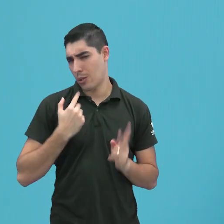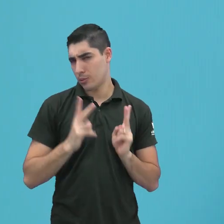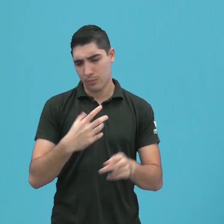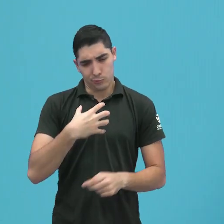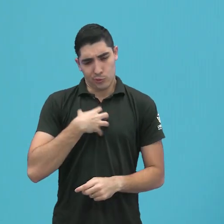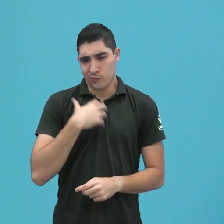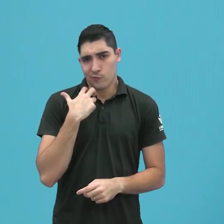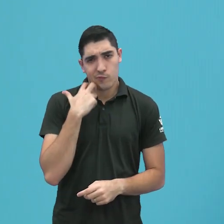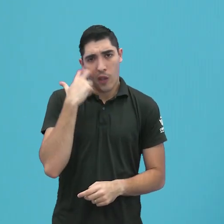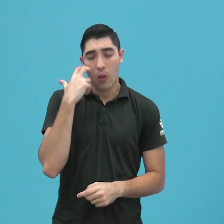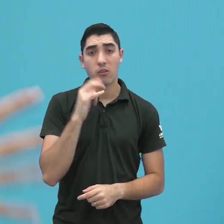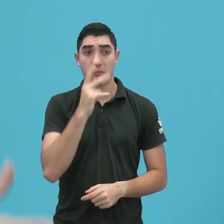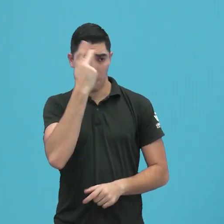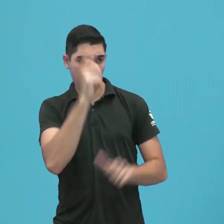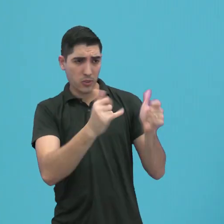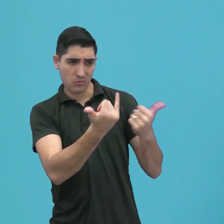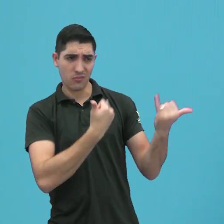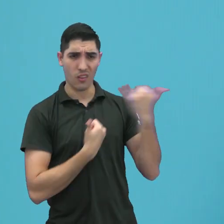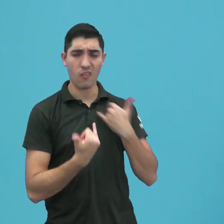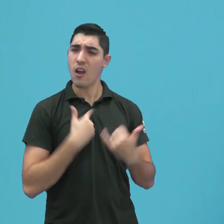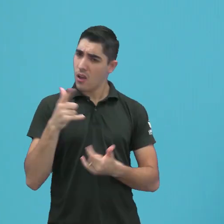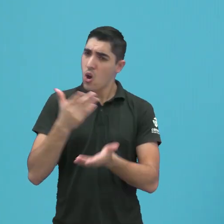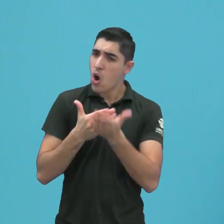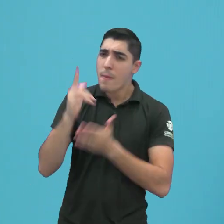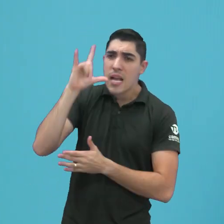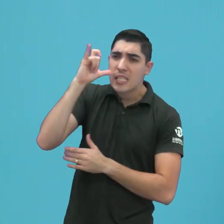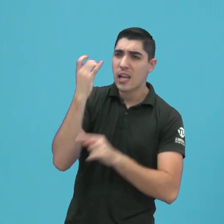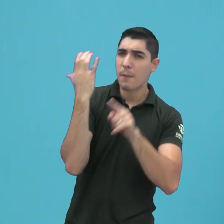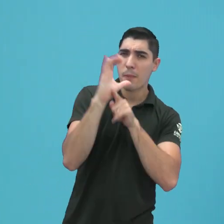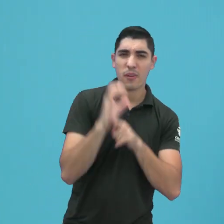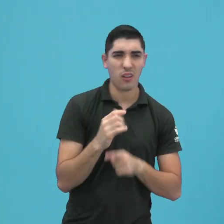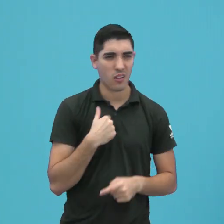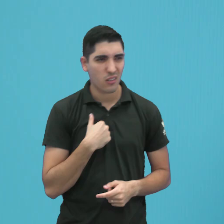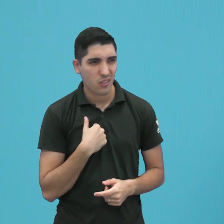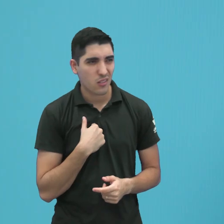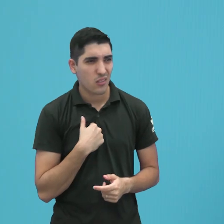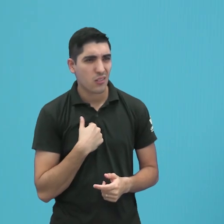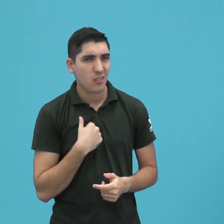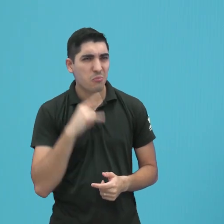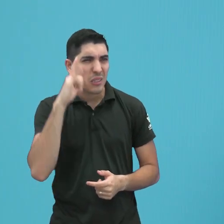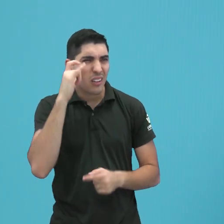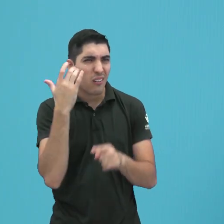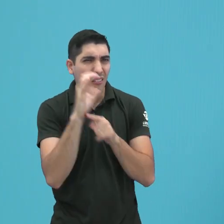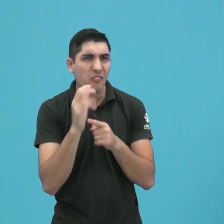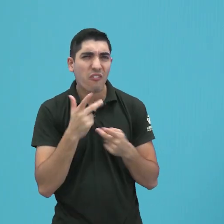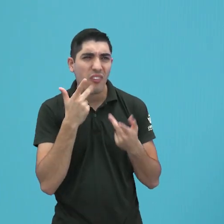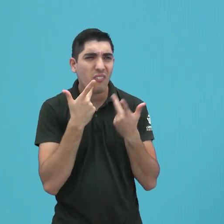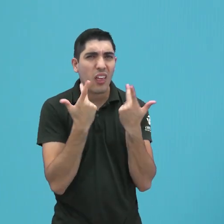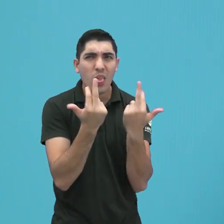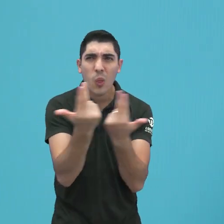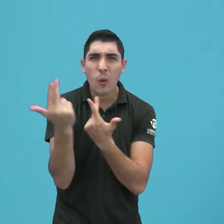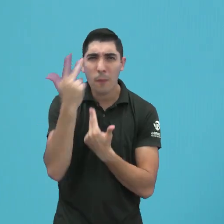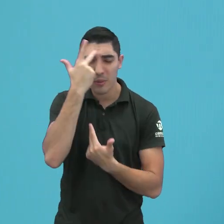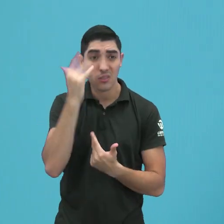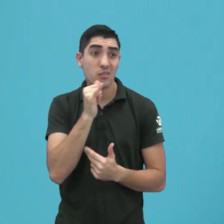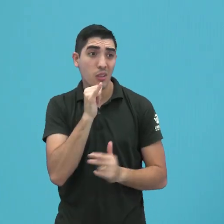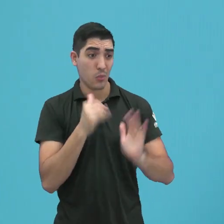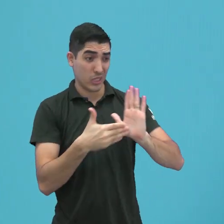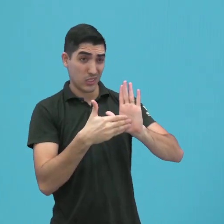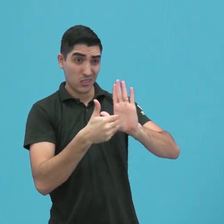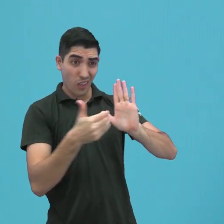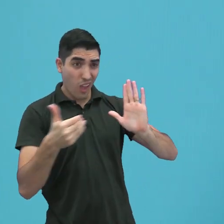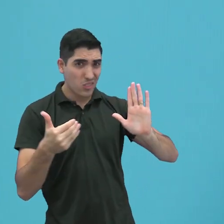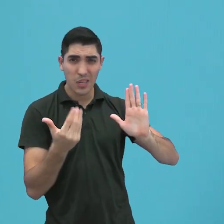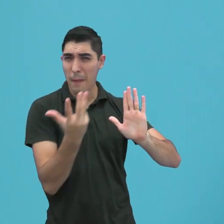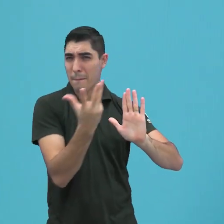tímida. Então, começa o Instagram, começa a postar coisa. Eu falava, gente, eu vou falar o que todo mundo fala. Uhum. Tipo assim, estética é um mercado muito amplo.